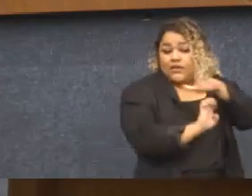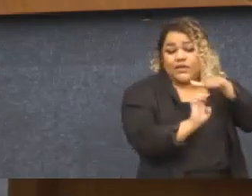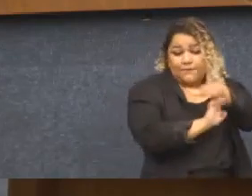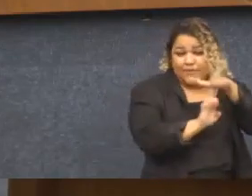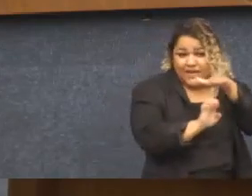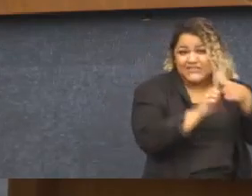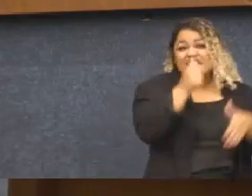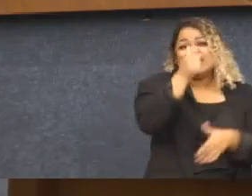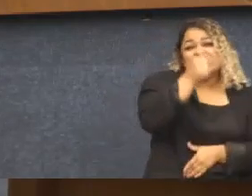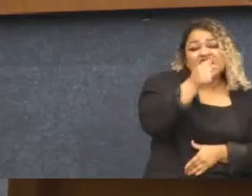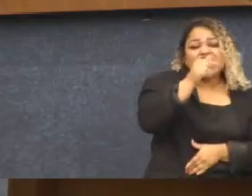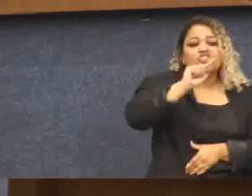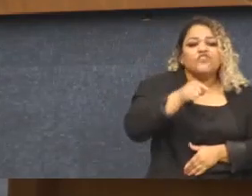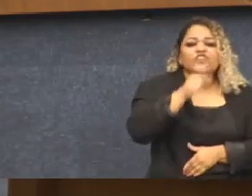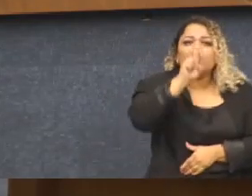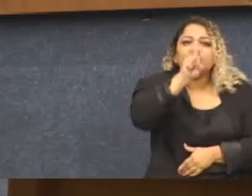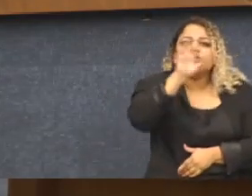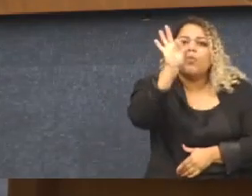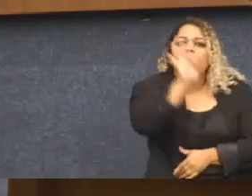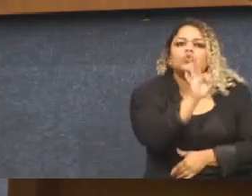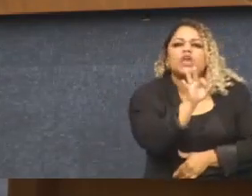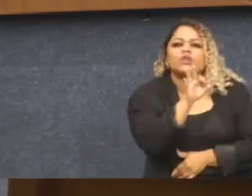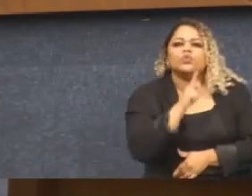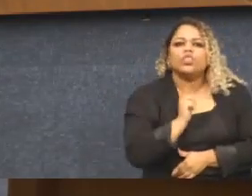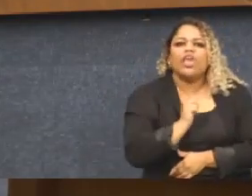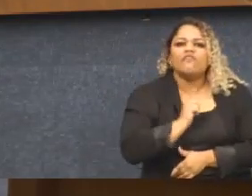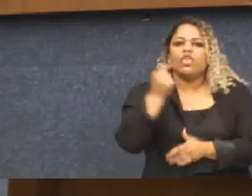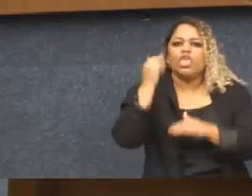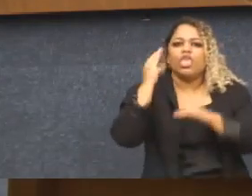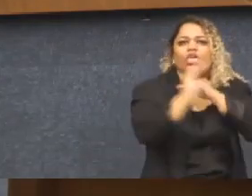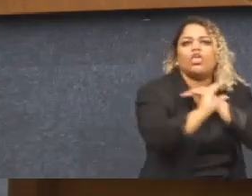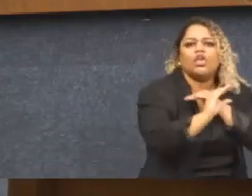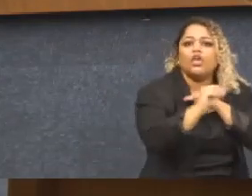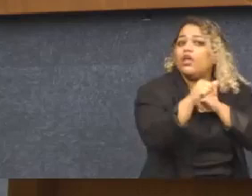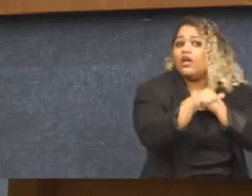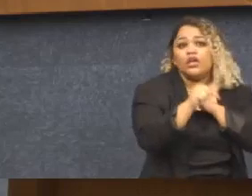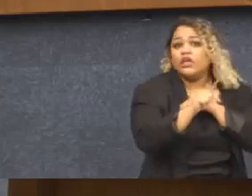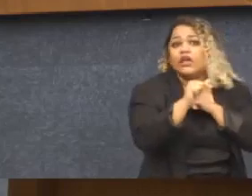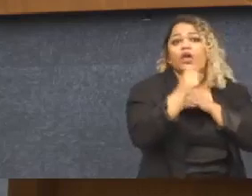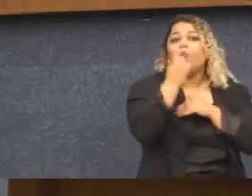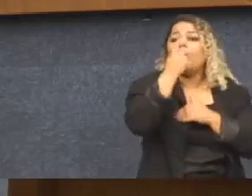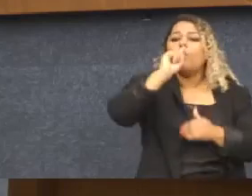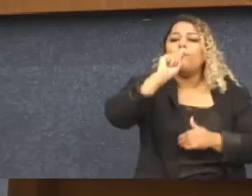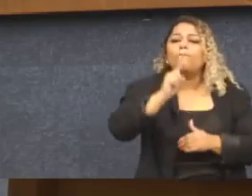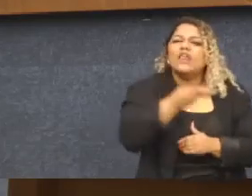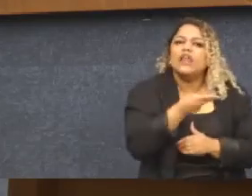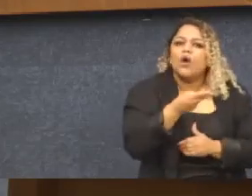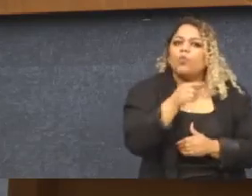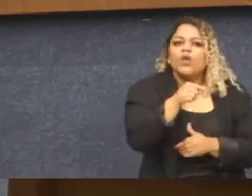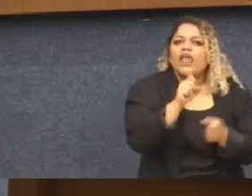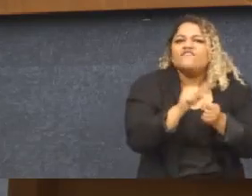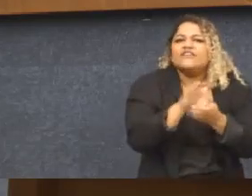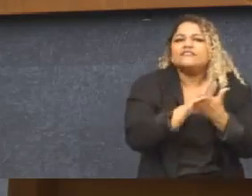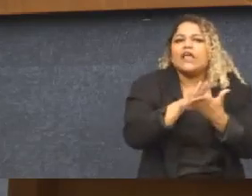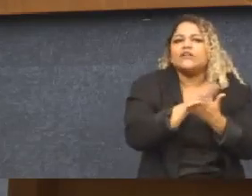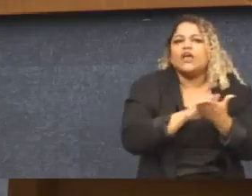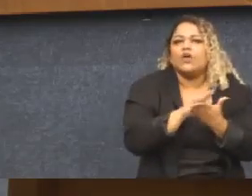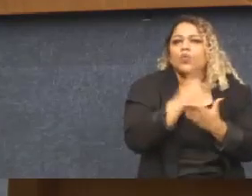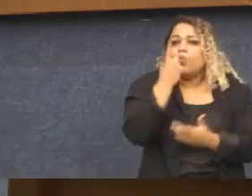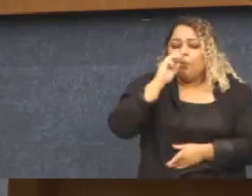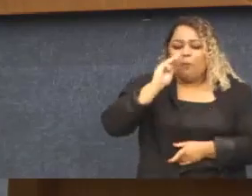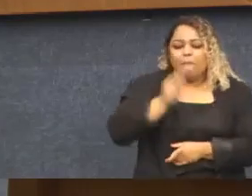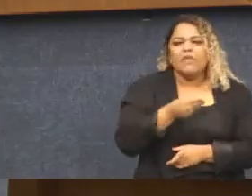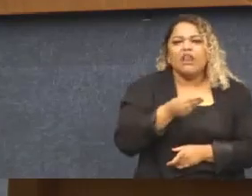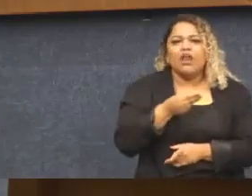para fazer o quê? Nada. É 1.300.000 reais só de folha de pagamento, mês.